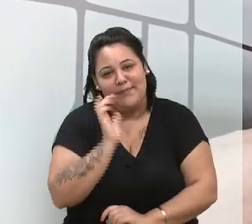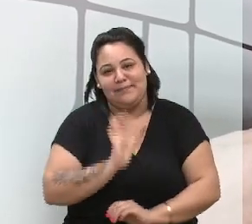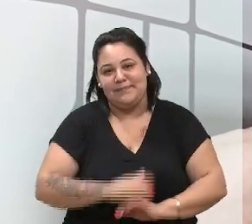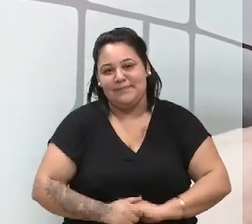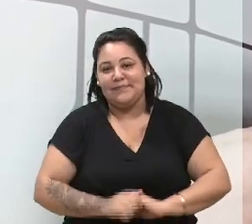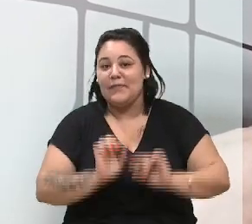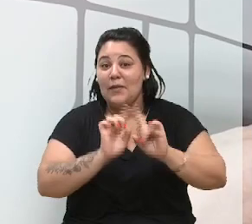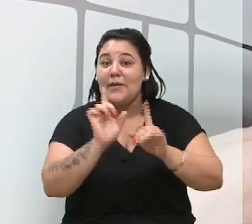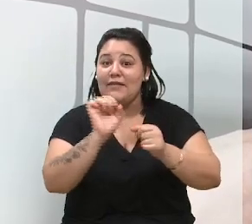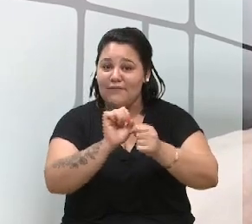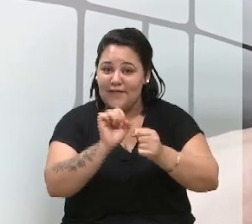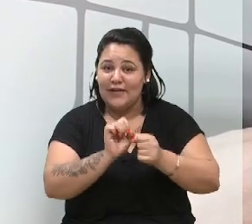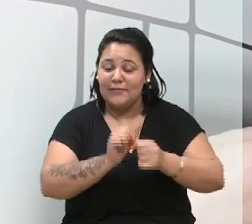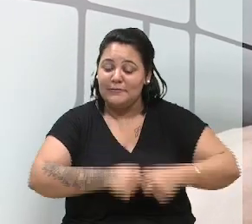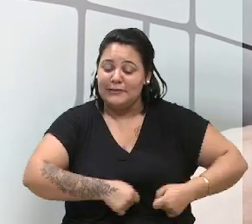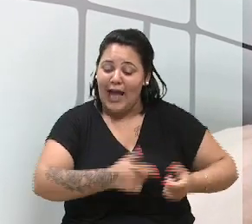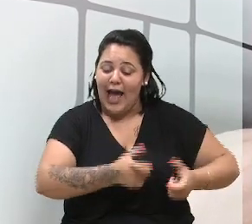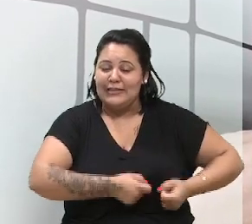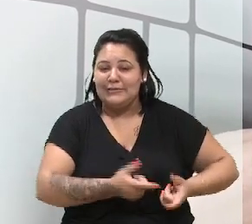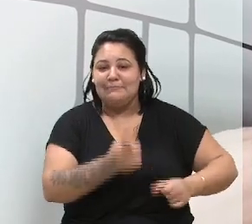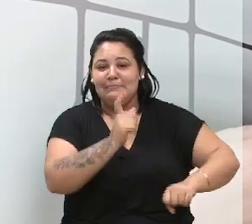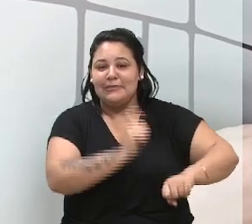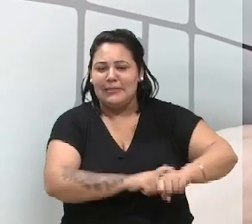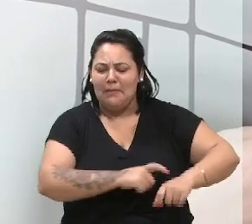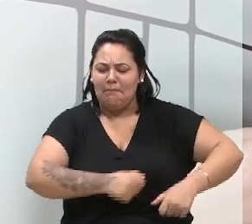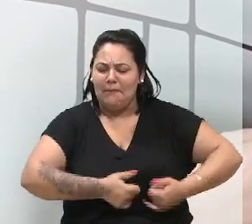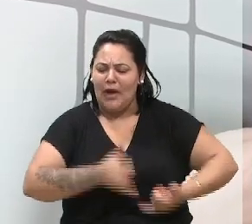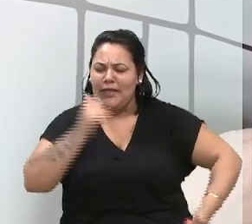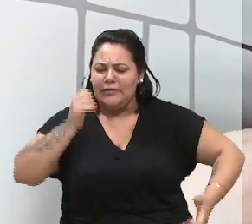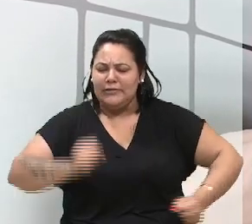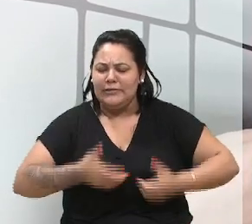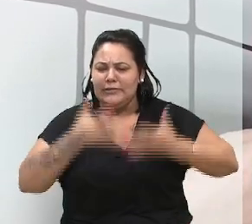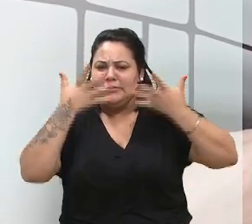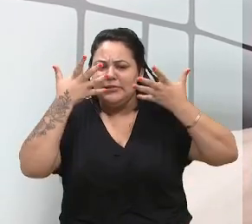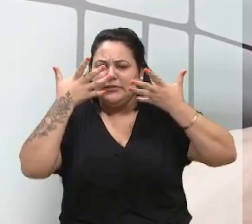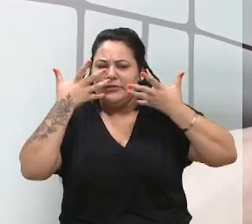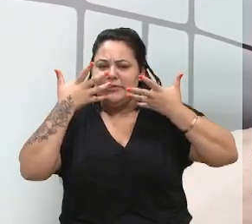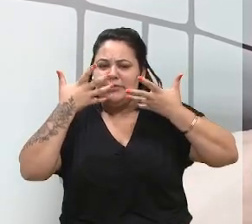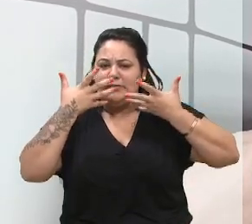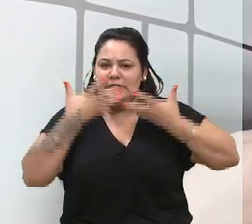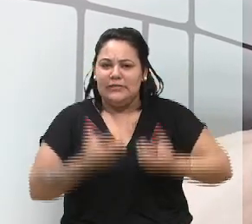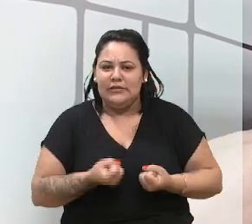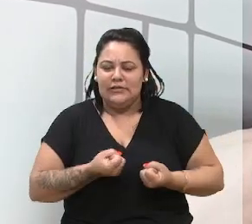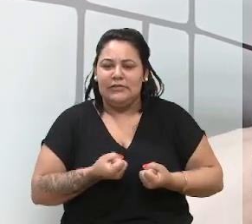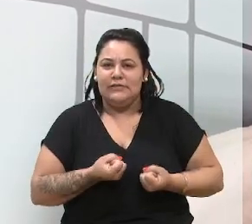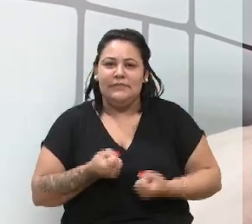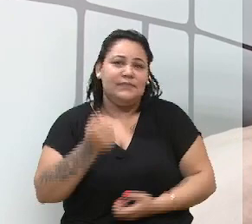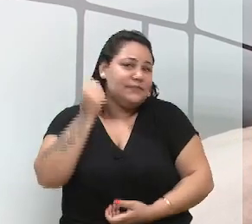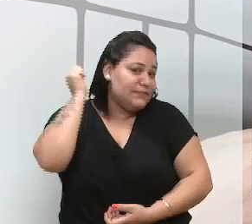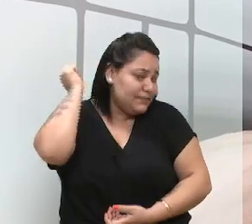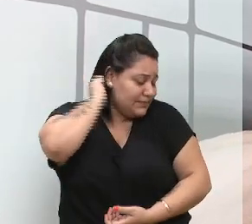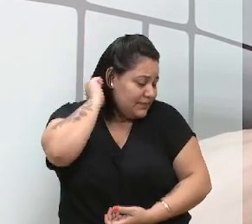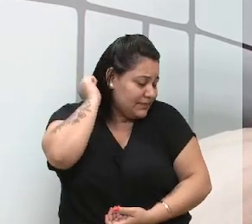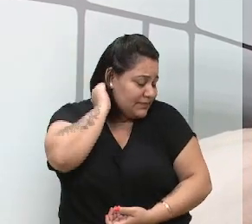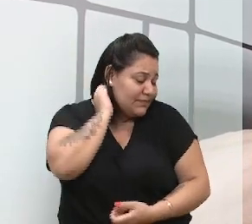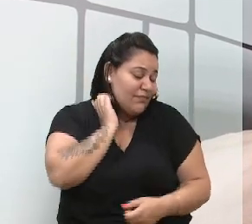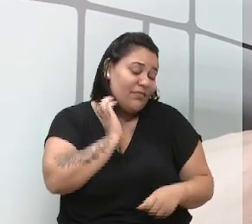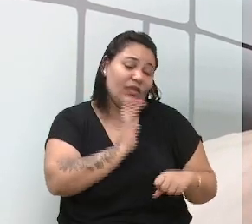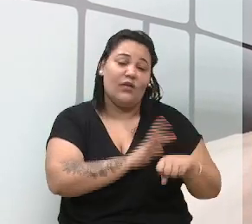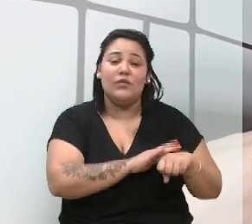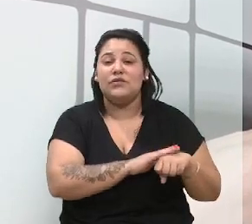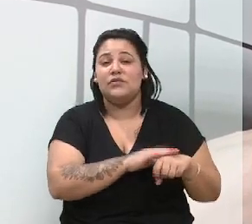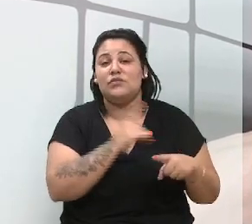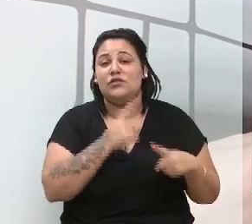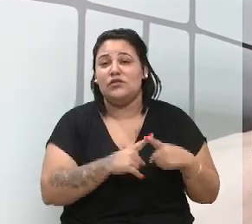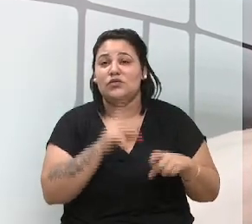é feito e gasta muito tempo tempo muita energia muito cansaço e estés da Doença porque tu